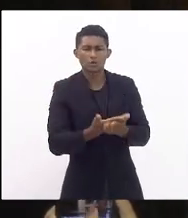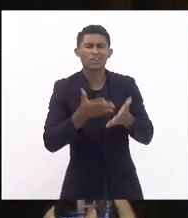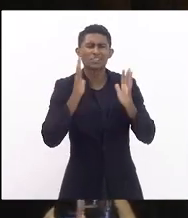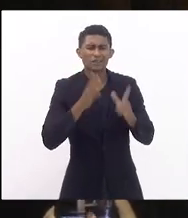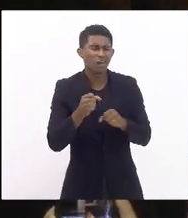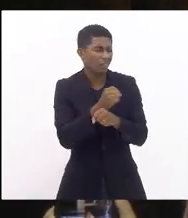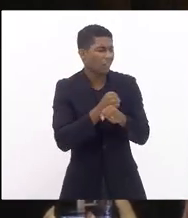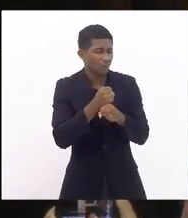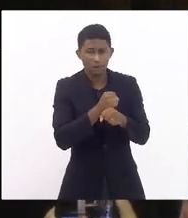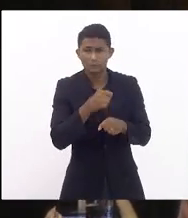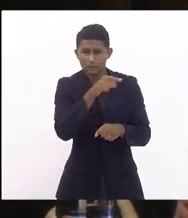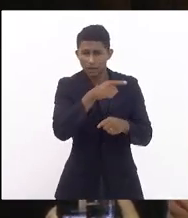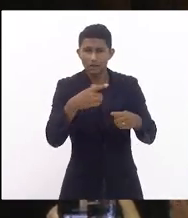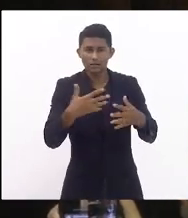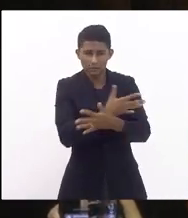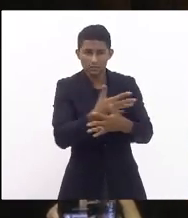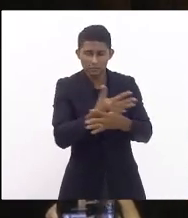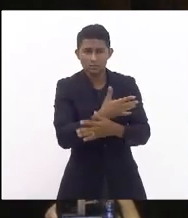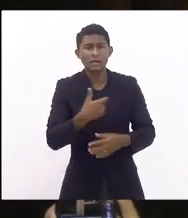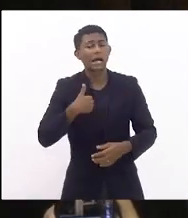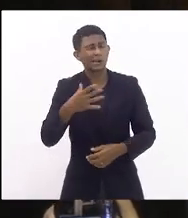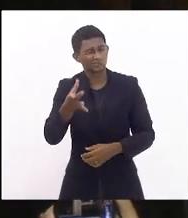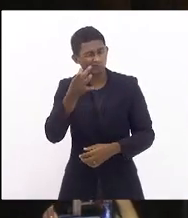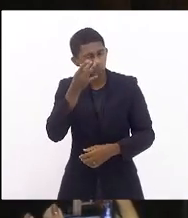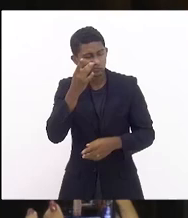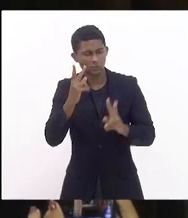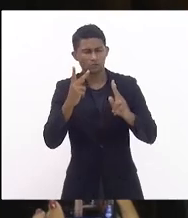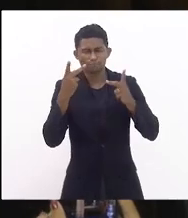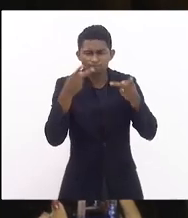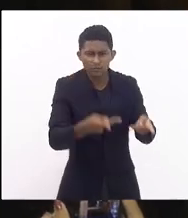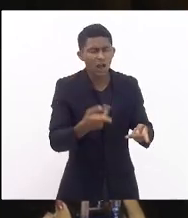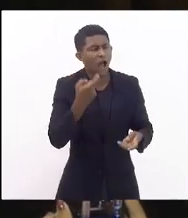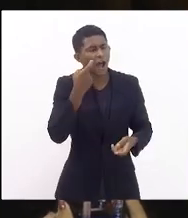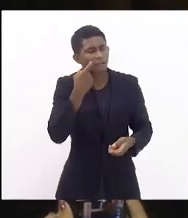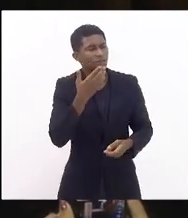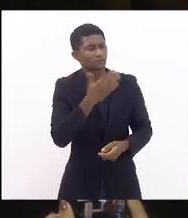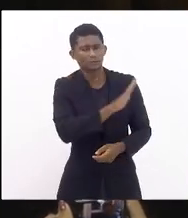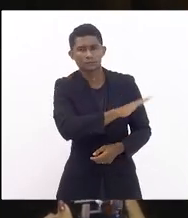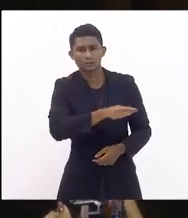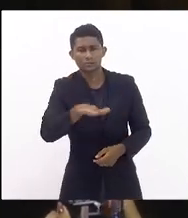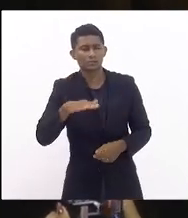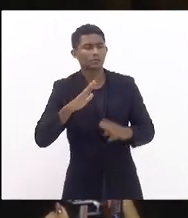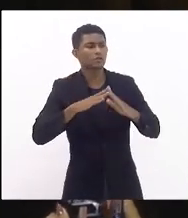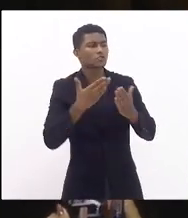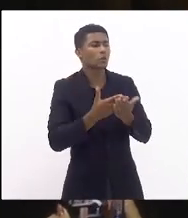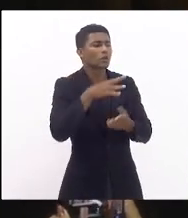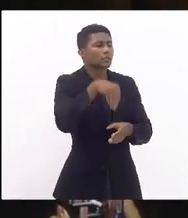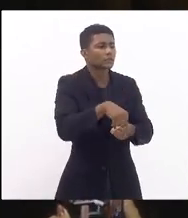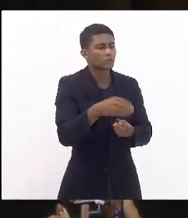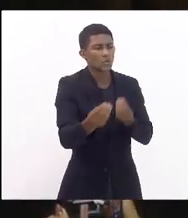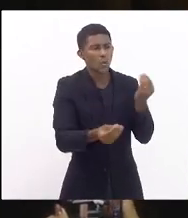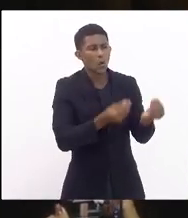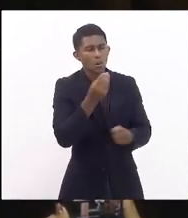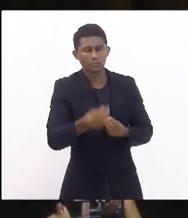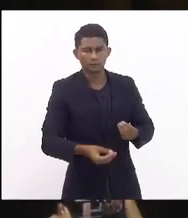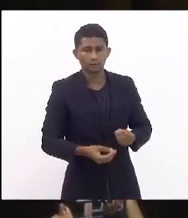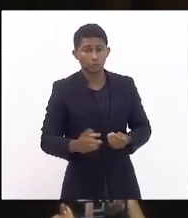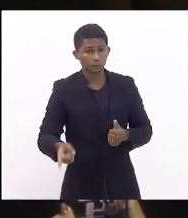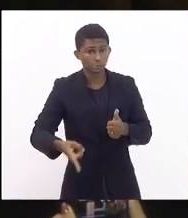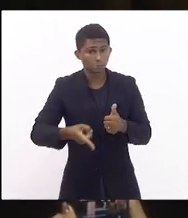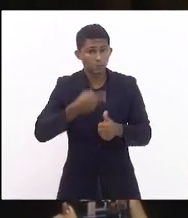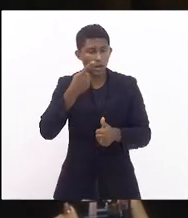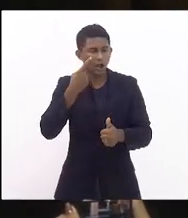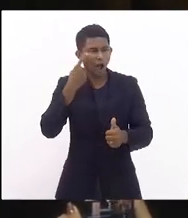ver de perto como estava sendo a vida ali escolar das nossas crianças. Primeiro,